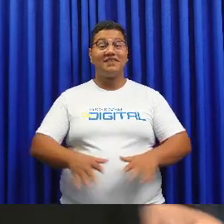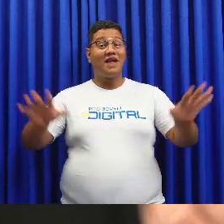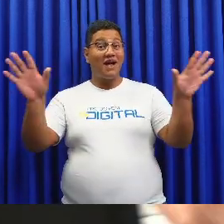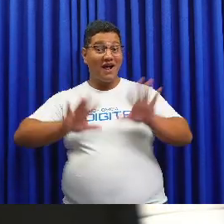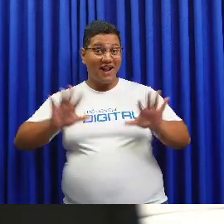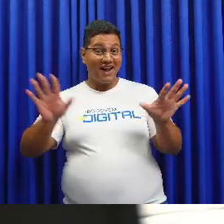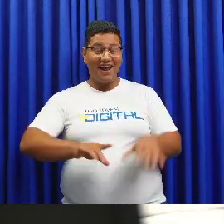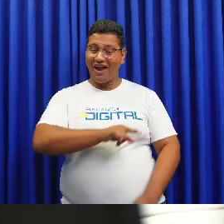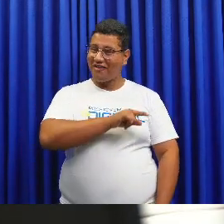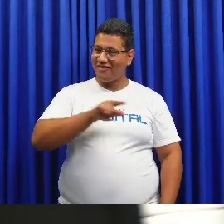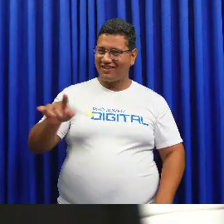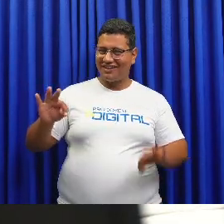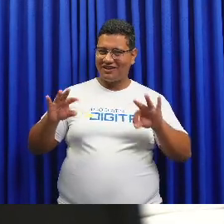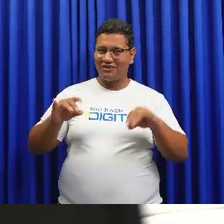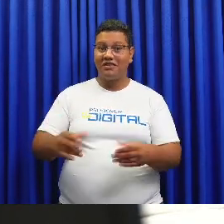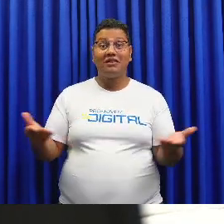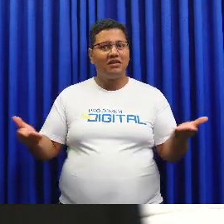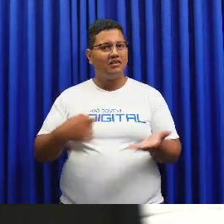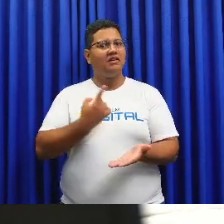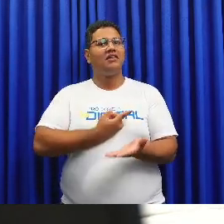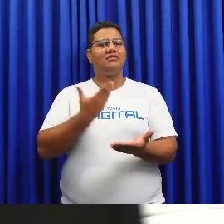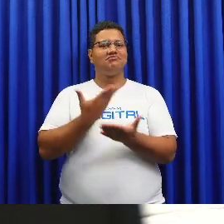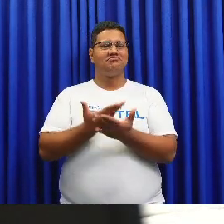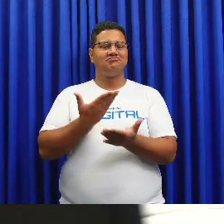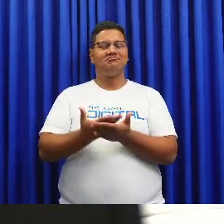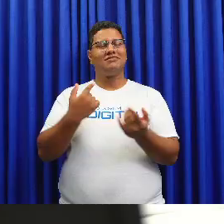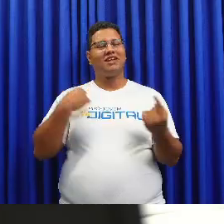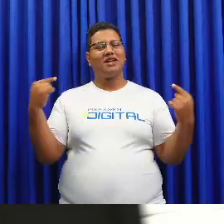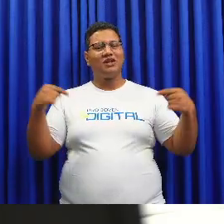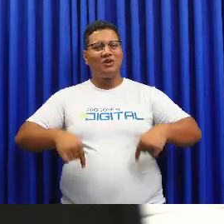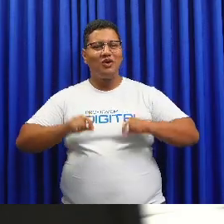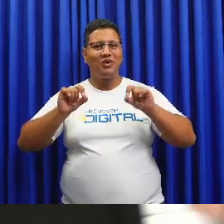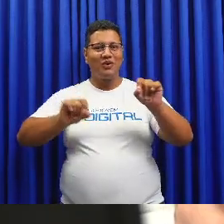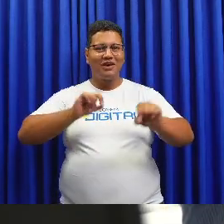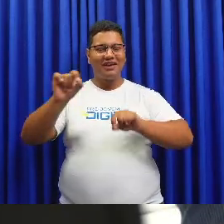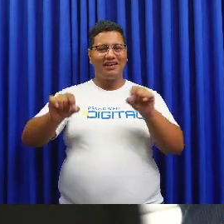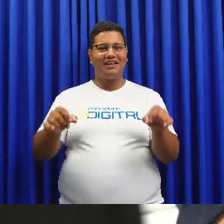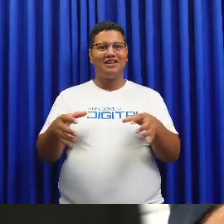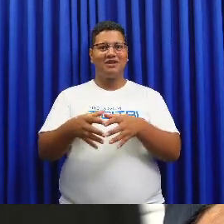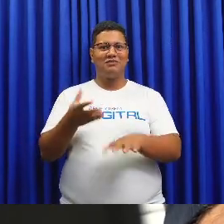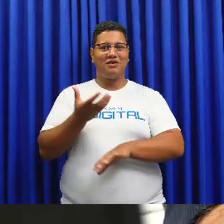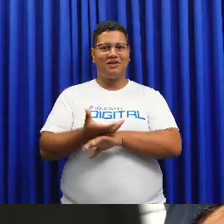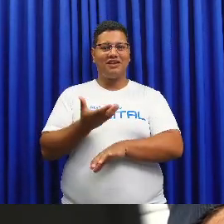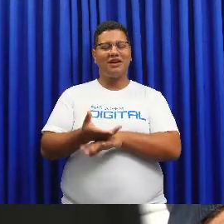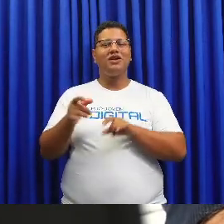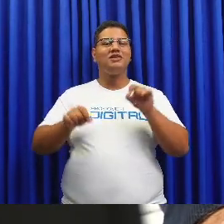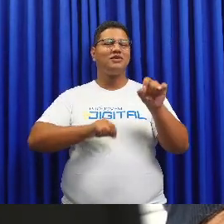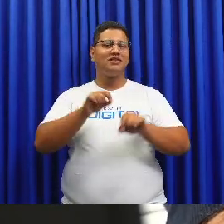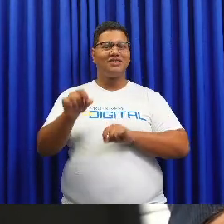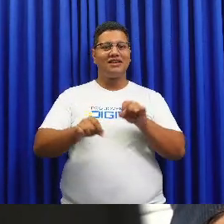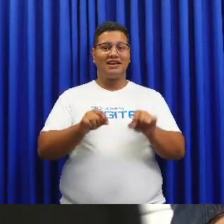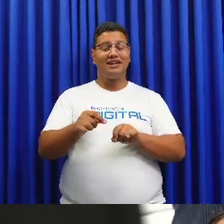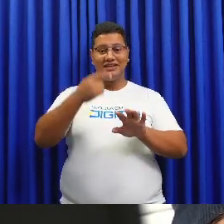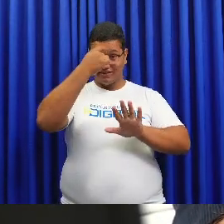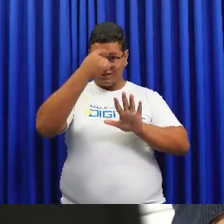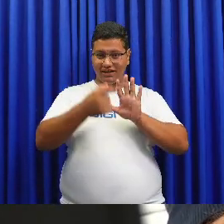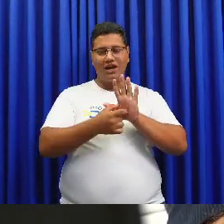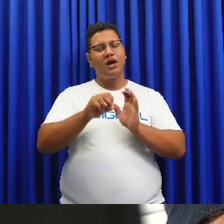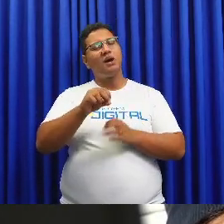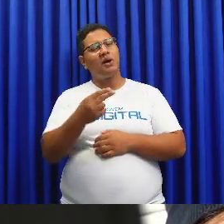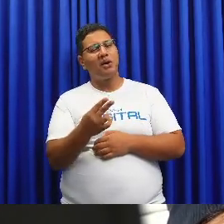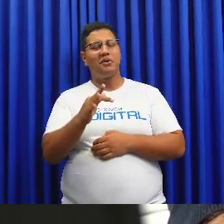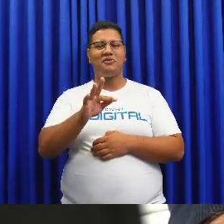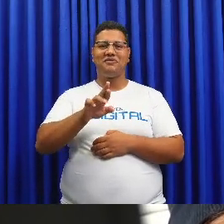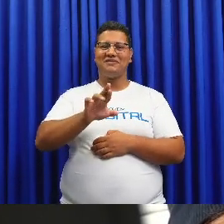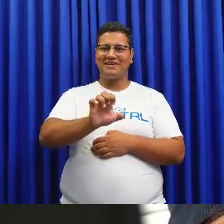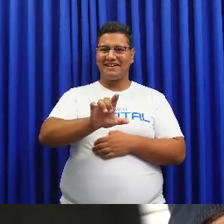Salve, salve para mais uma aula. Dessa vez estamos aqui no módulo de freelance ou de inteligência artificial.